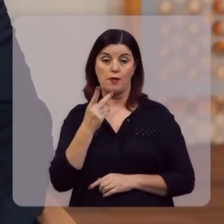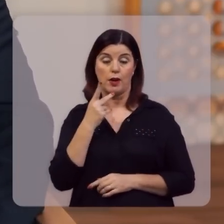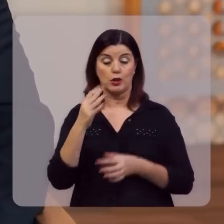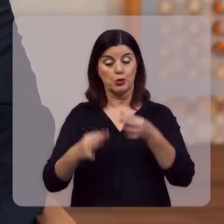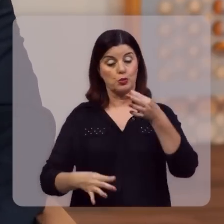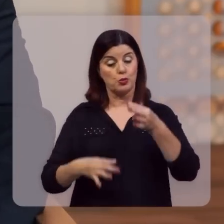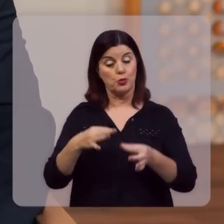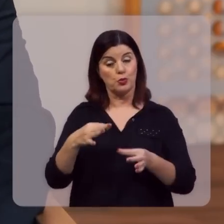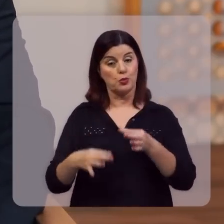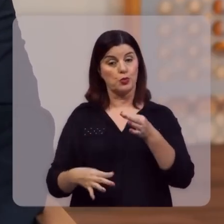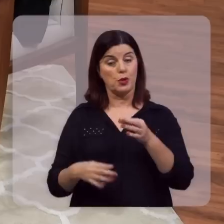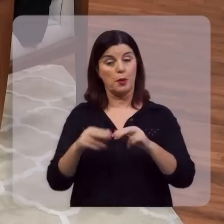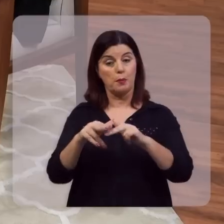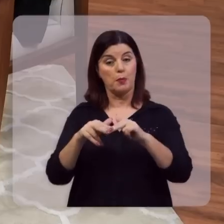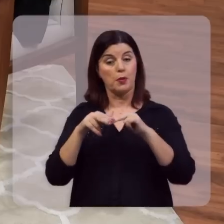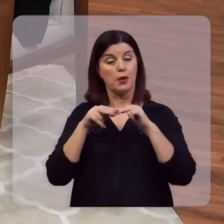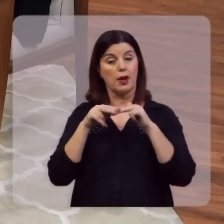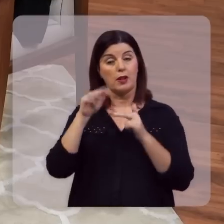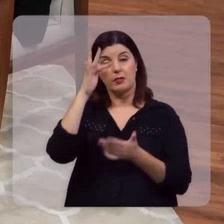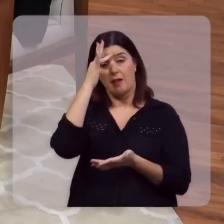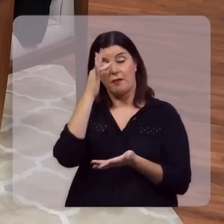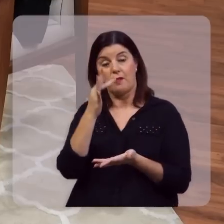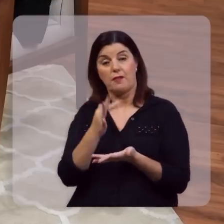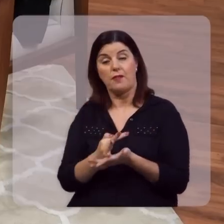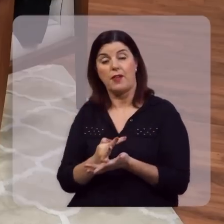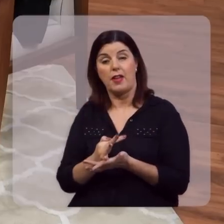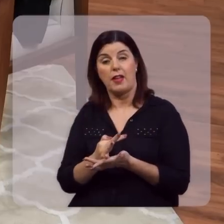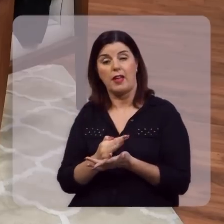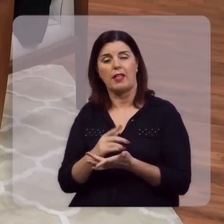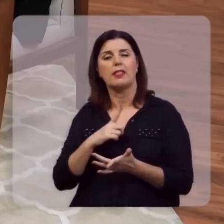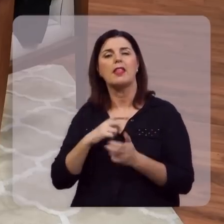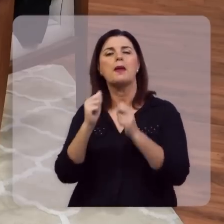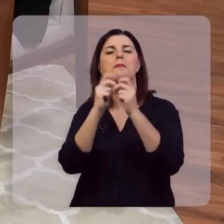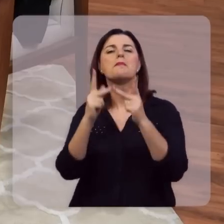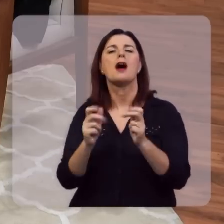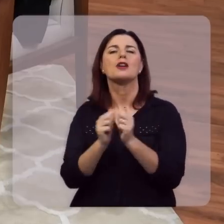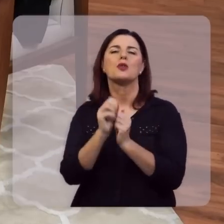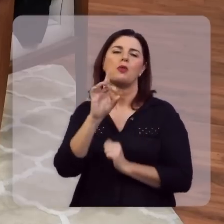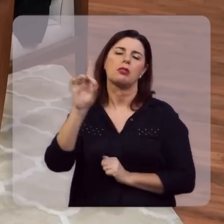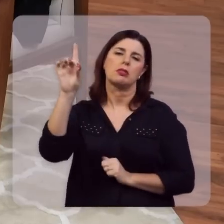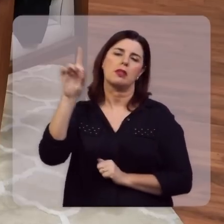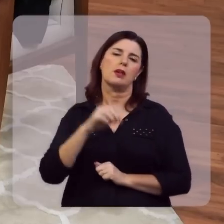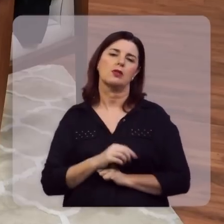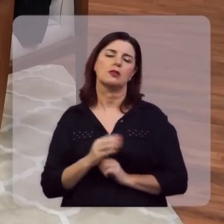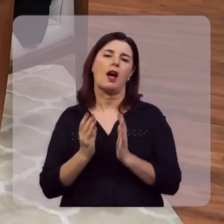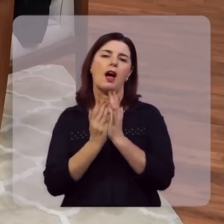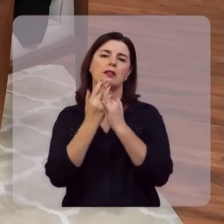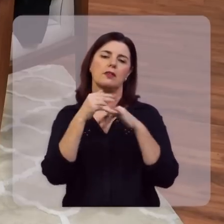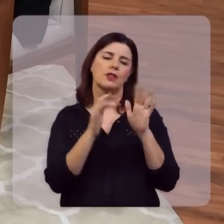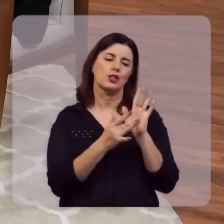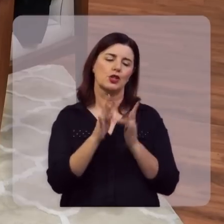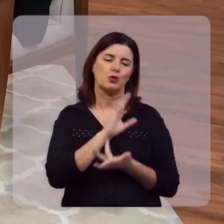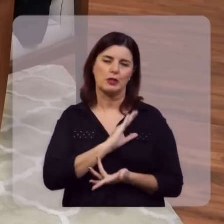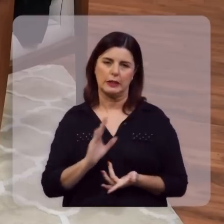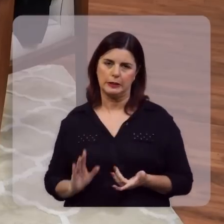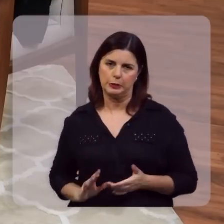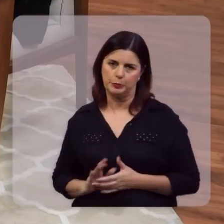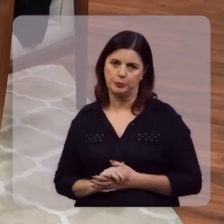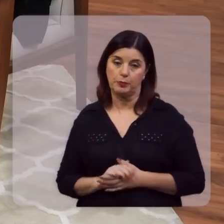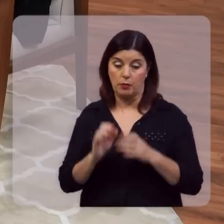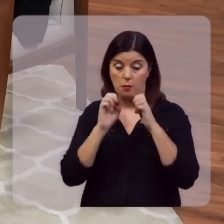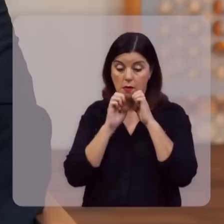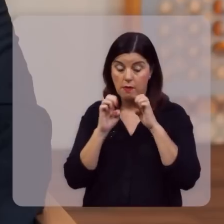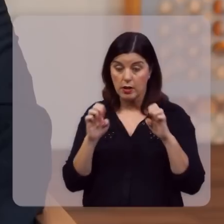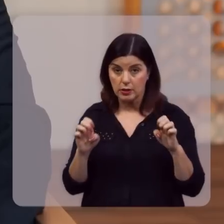isso. Ele diz, justificados, pois, mediante a fé, temos paz com Deus por intermédio do nosso Senhor Jesus